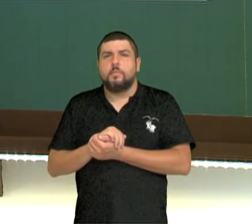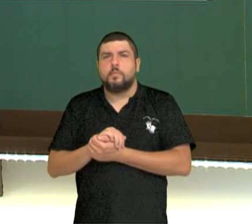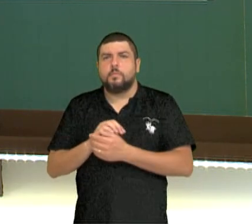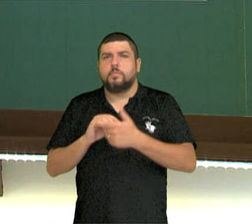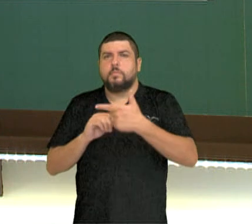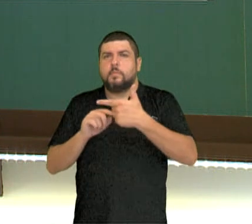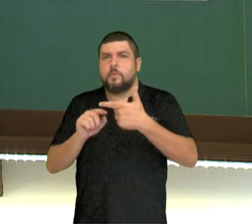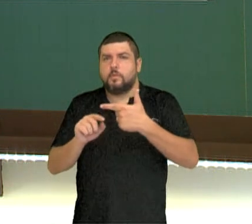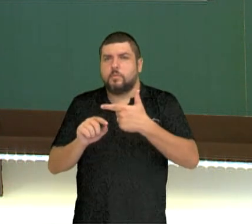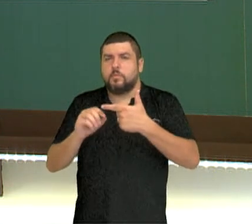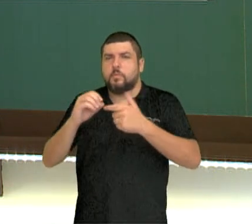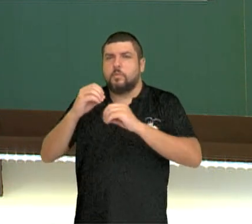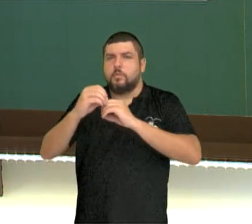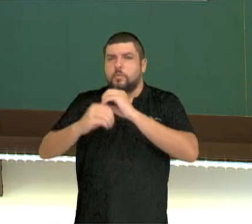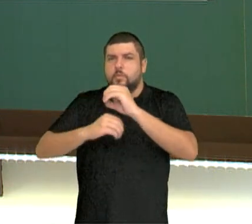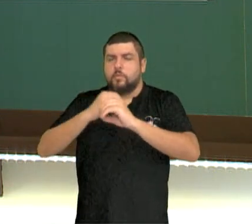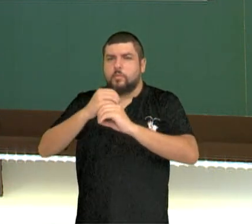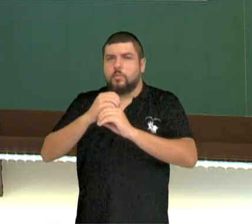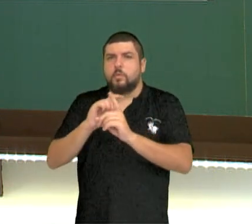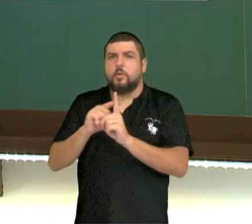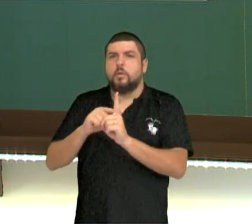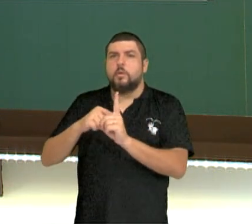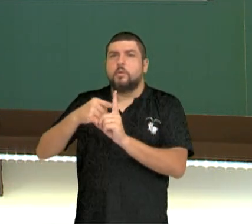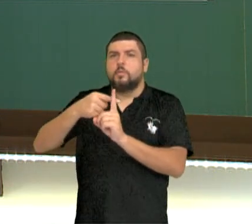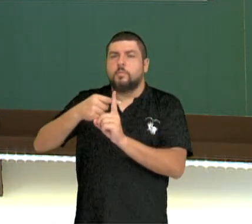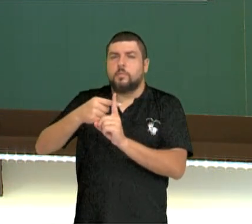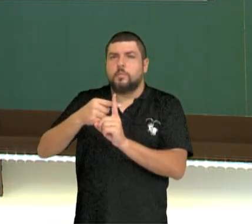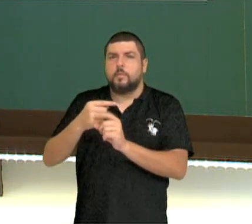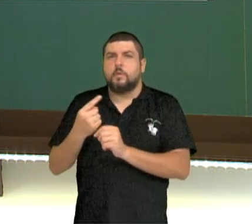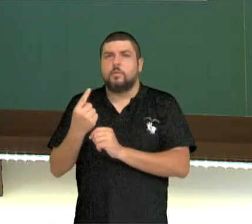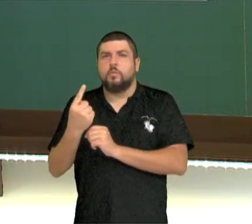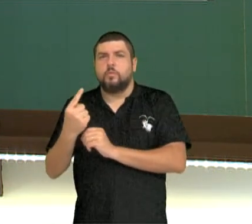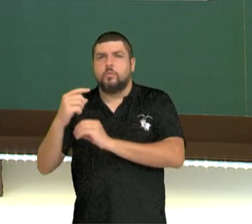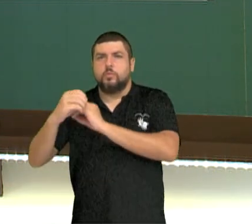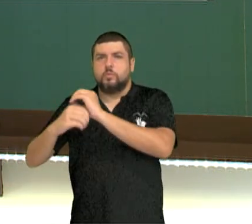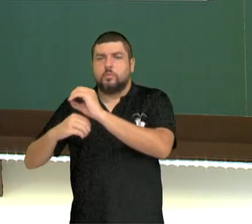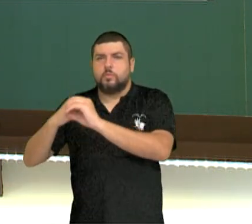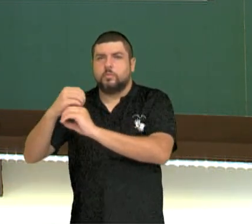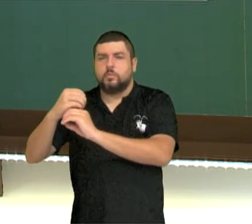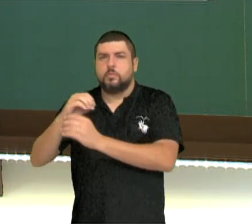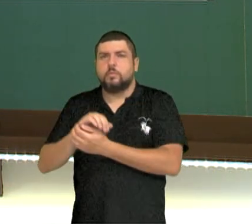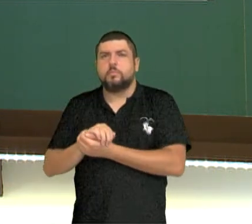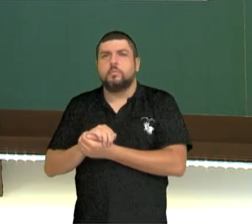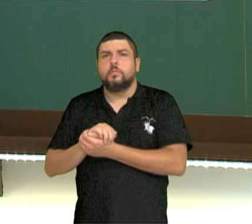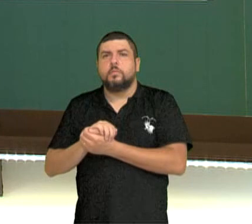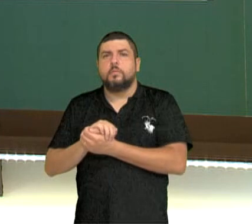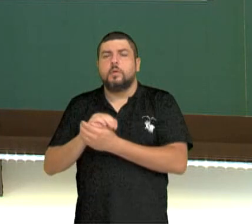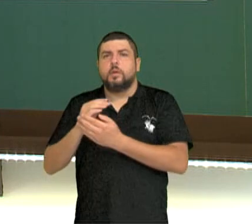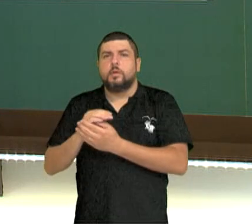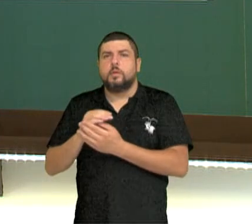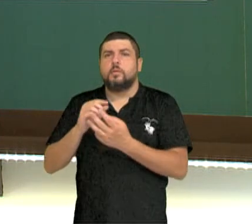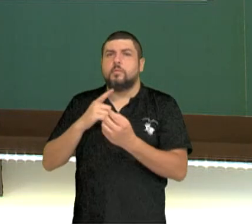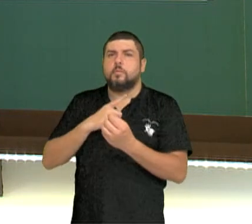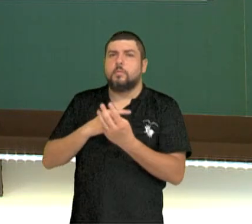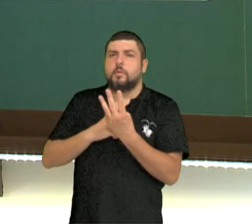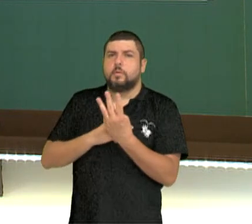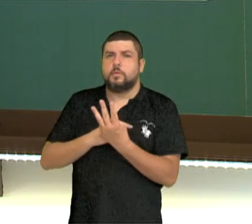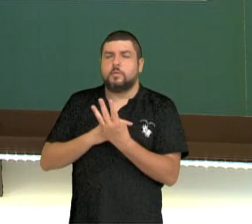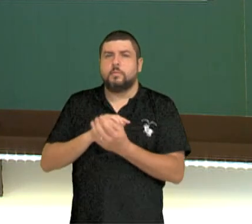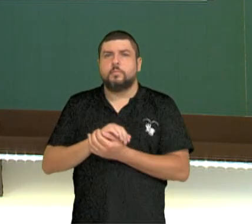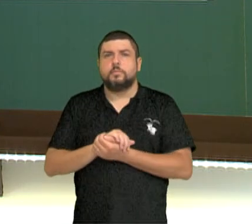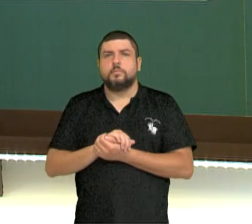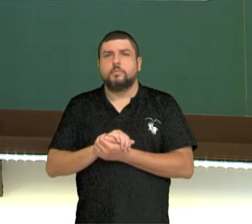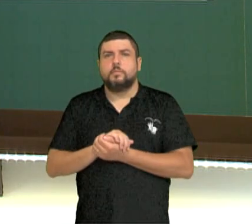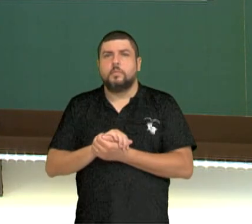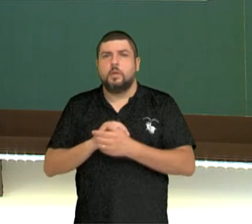de oxigênio, mais 1 átomo de oxigênio. Nós temos aqui 3 átomos. Vamos tampar esse 2